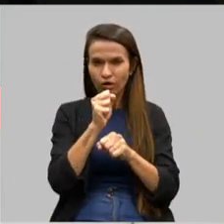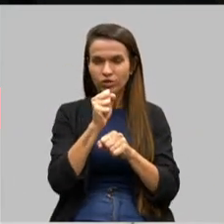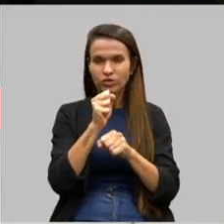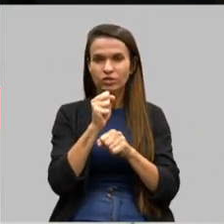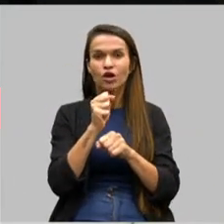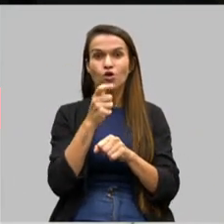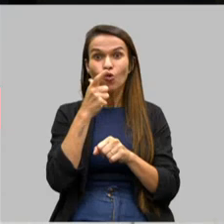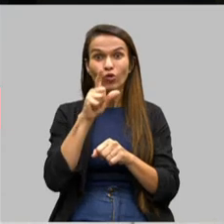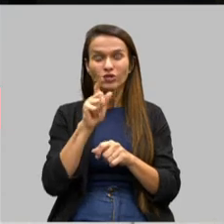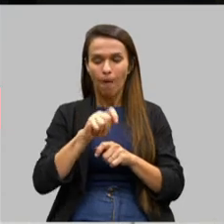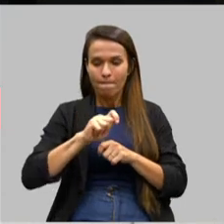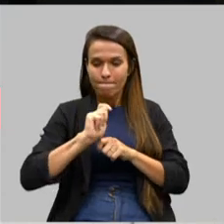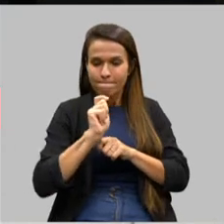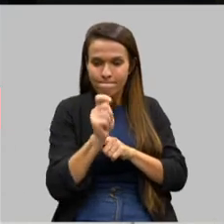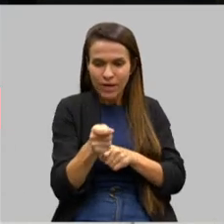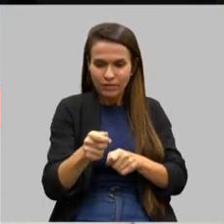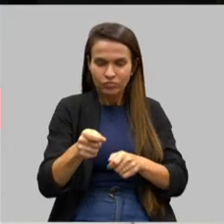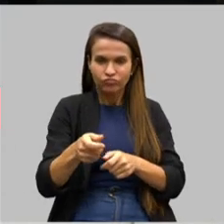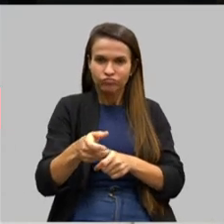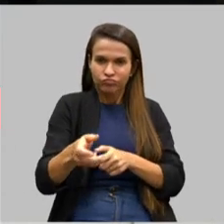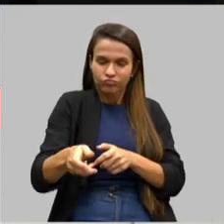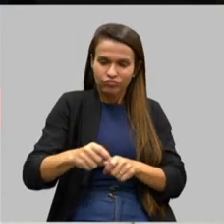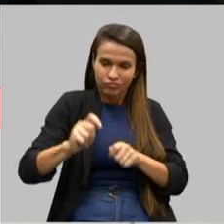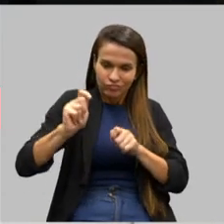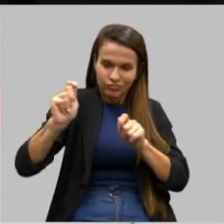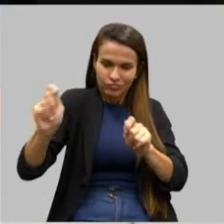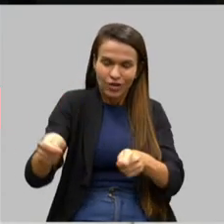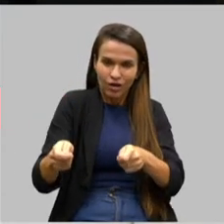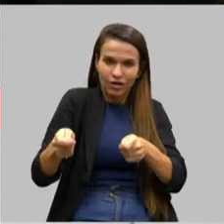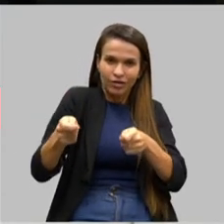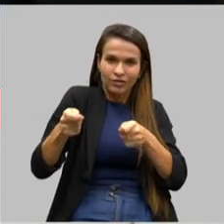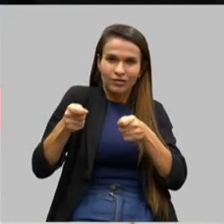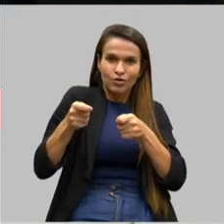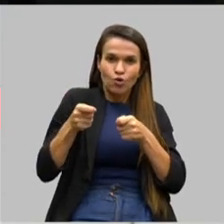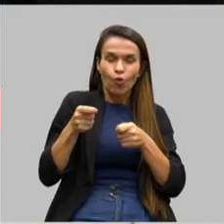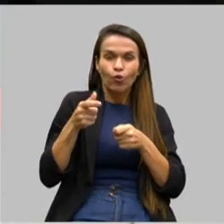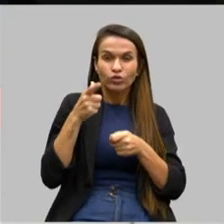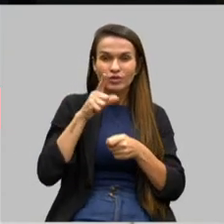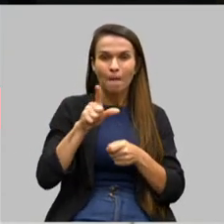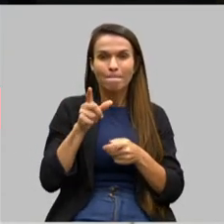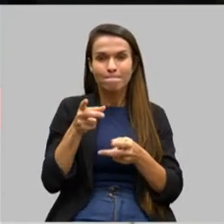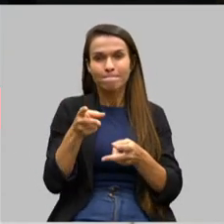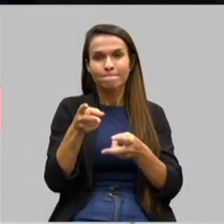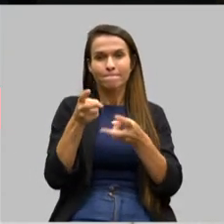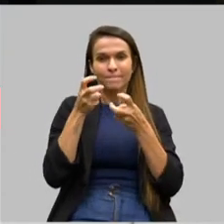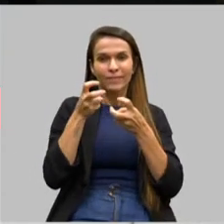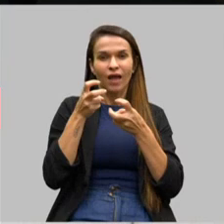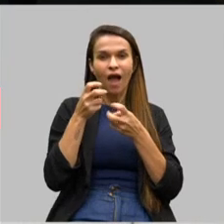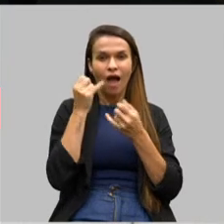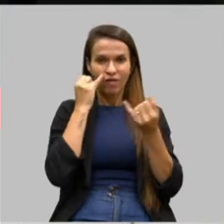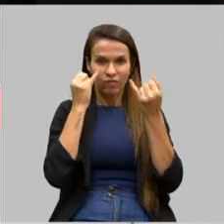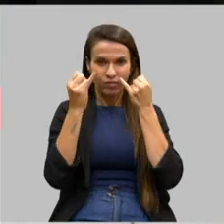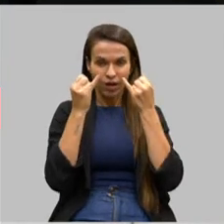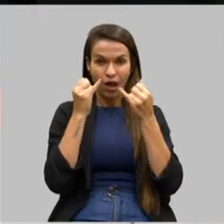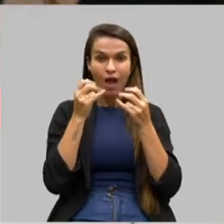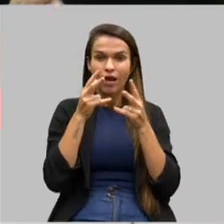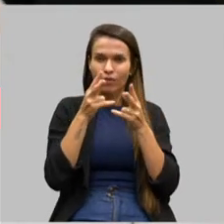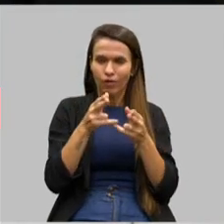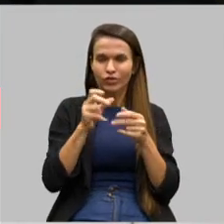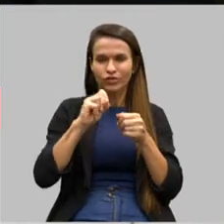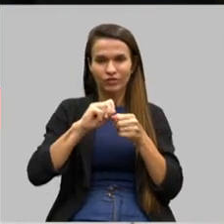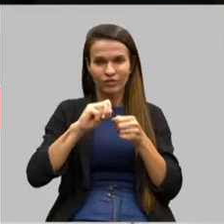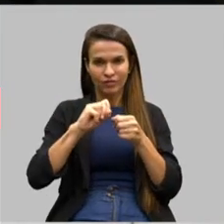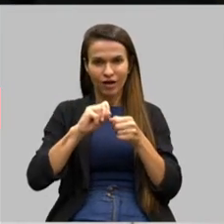consigo pescar, eu consigo capturar a informação. E é o que a gente faz para